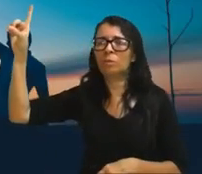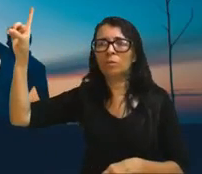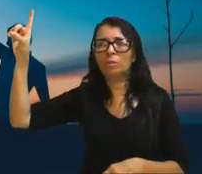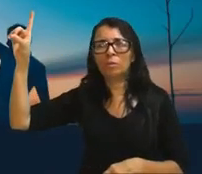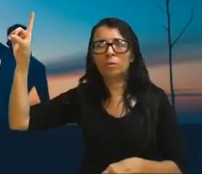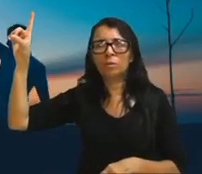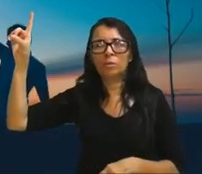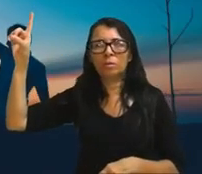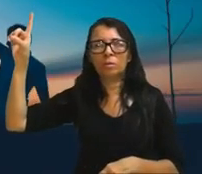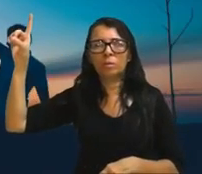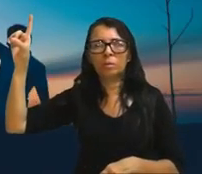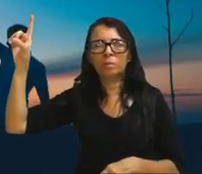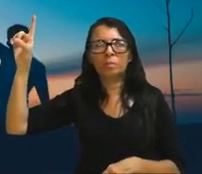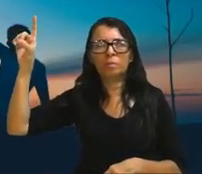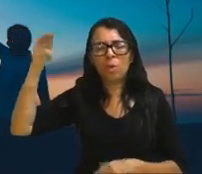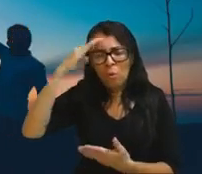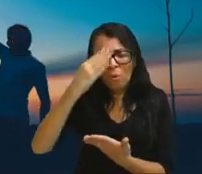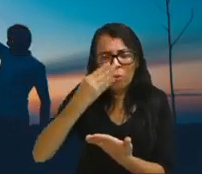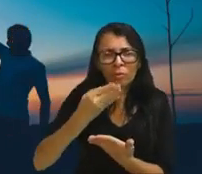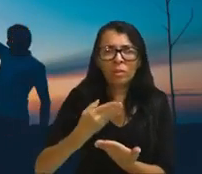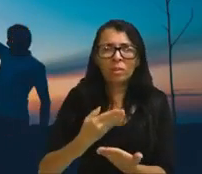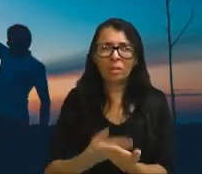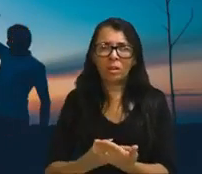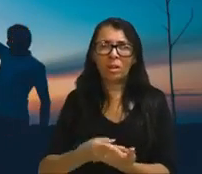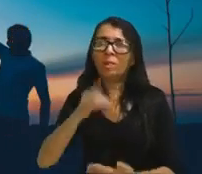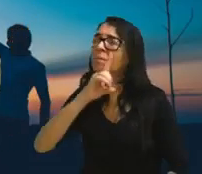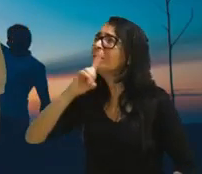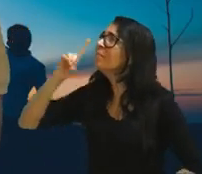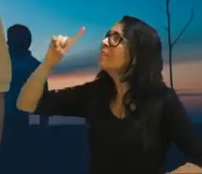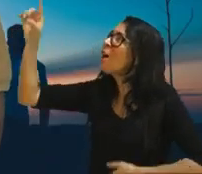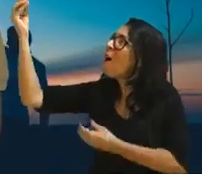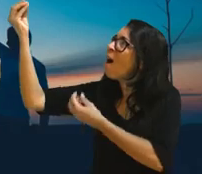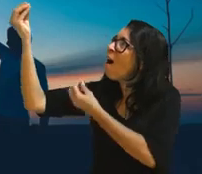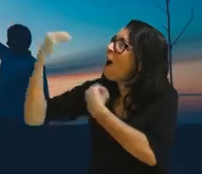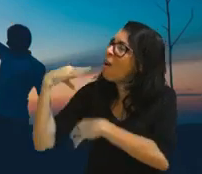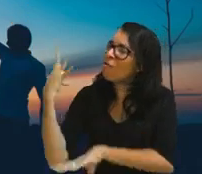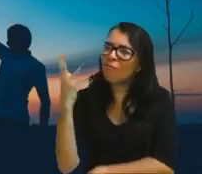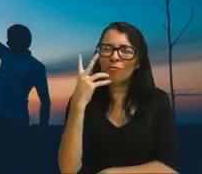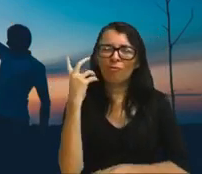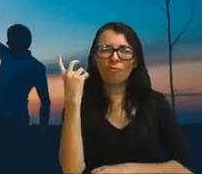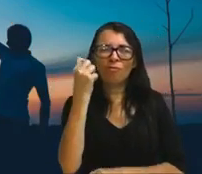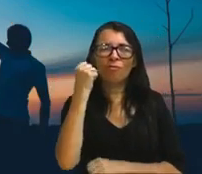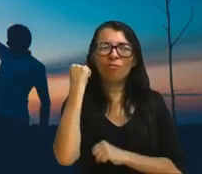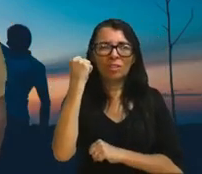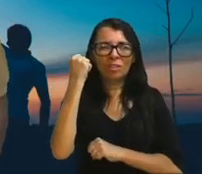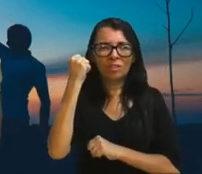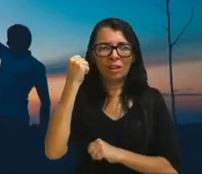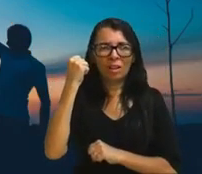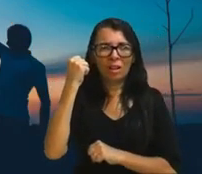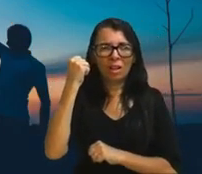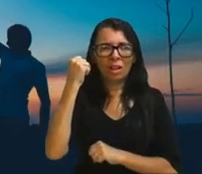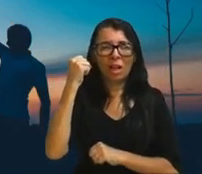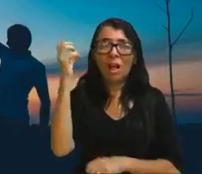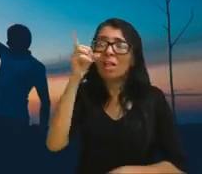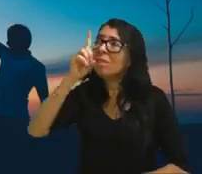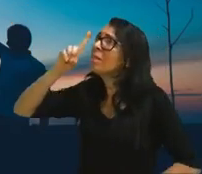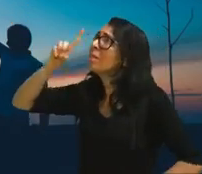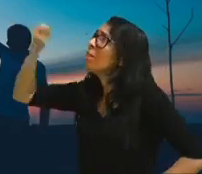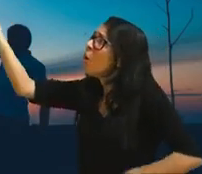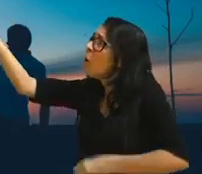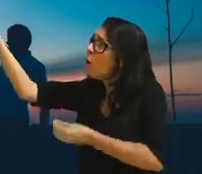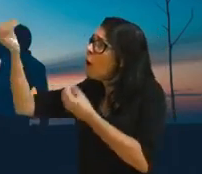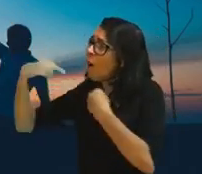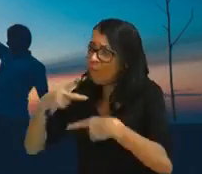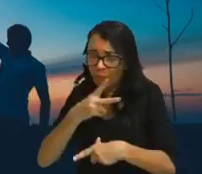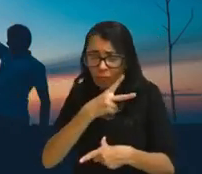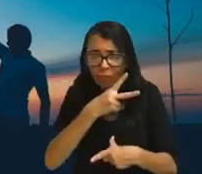que nos fortalece. Você já imaginou passar por toda essa crise que estamos passando?